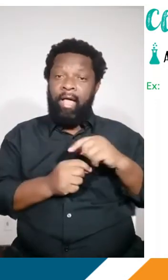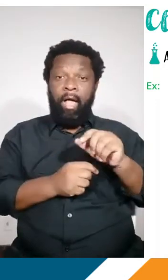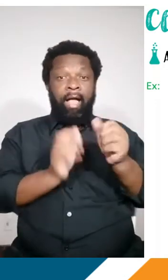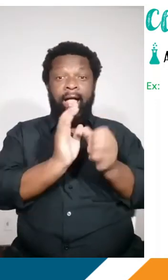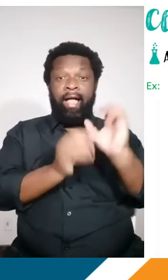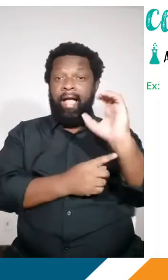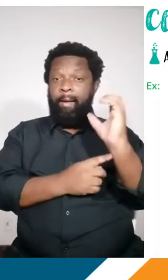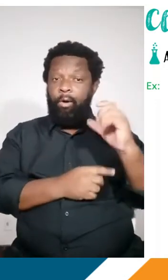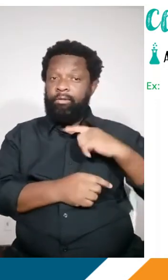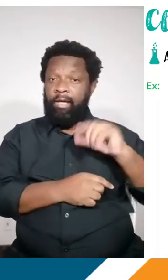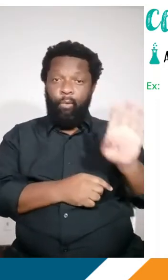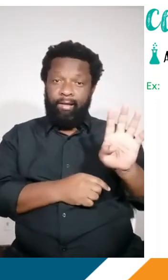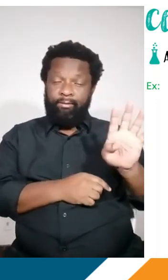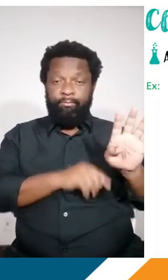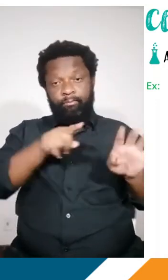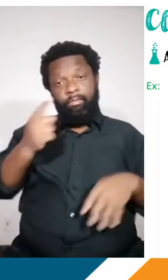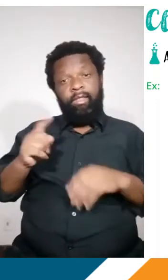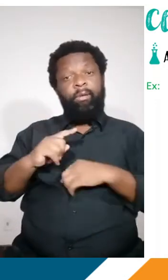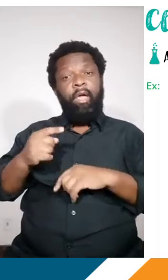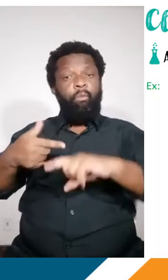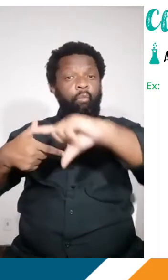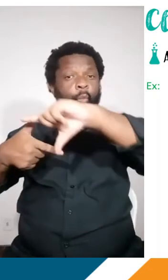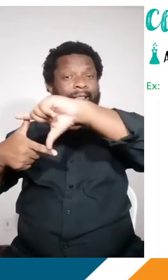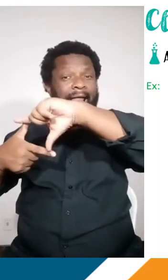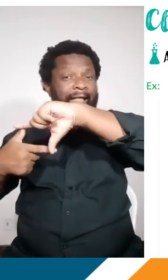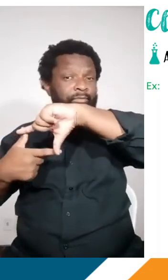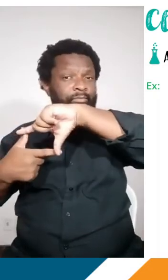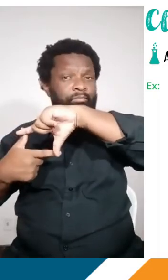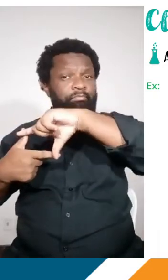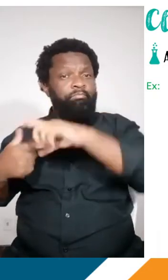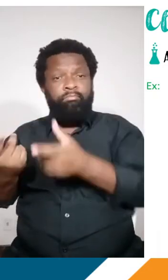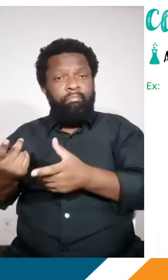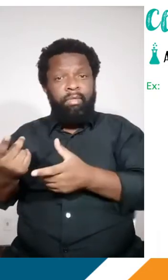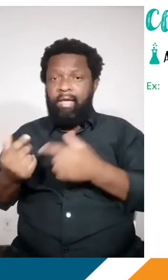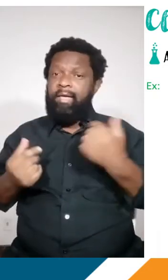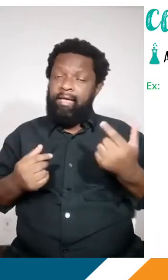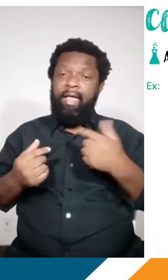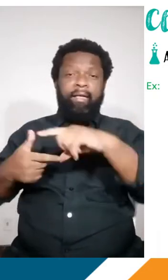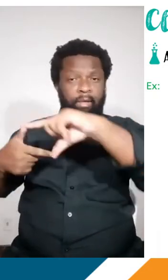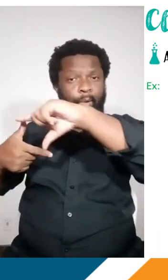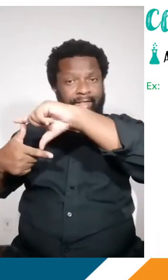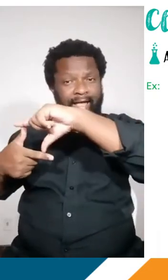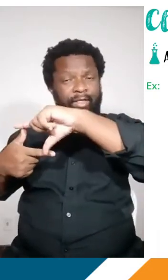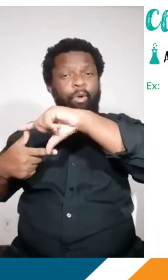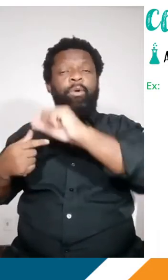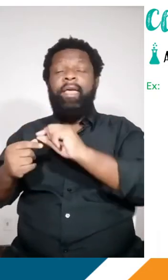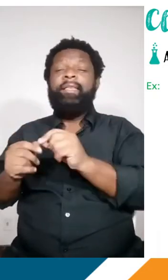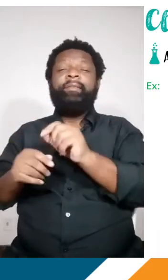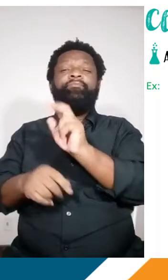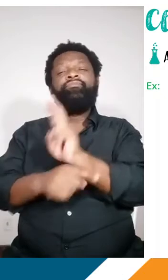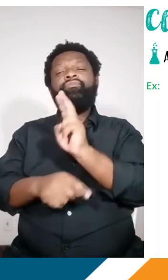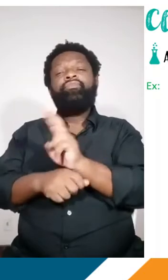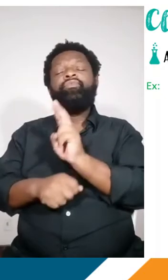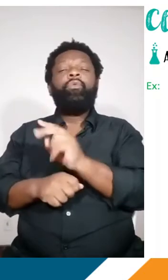4 carbonos e aqui um quadrado. Eu estranho um quadrado, mas não é um quadrado. Isso aqui, na verdade, é a